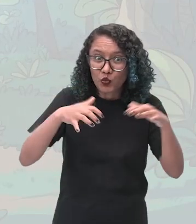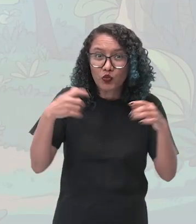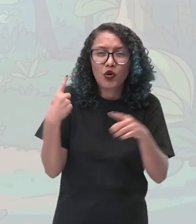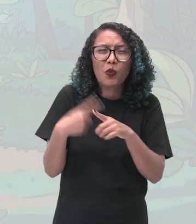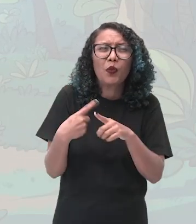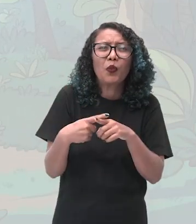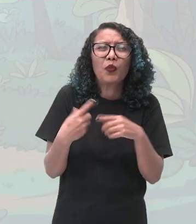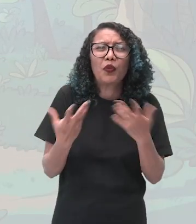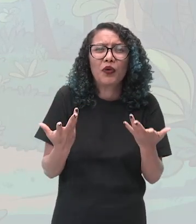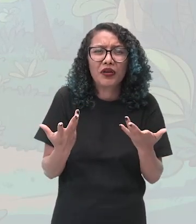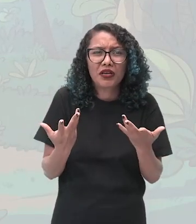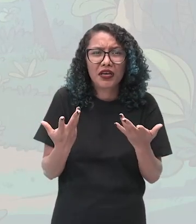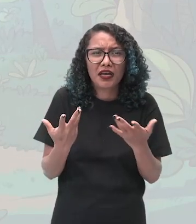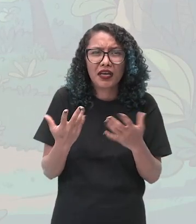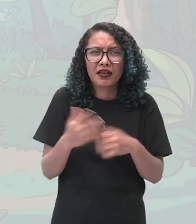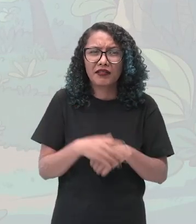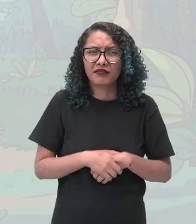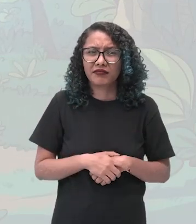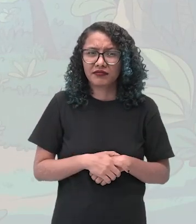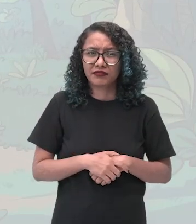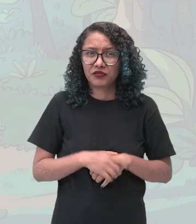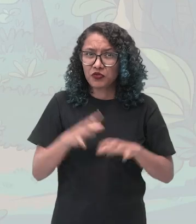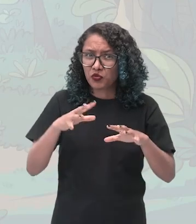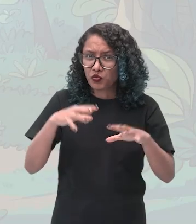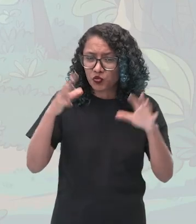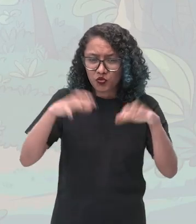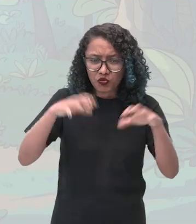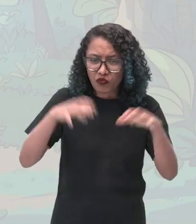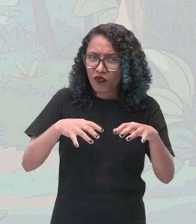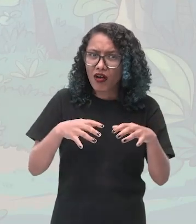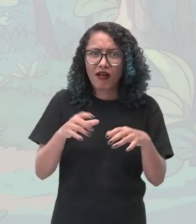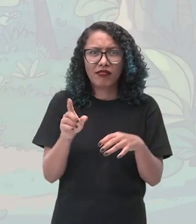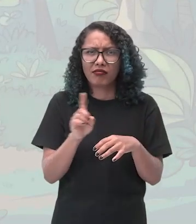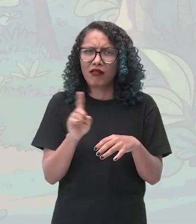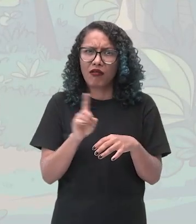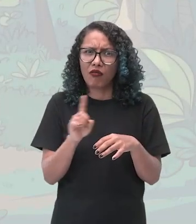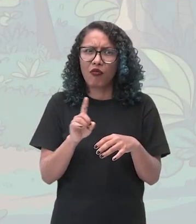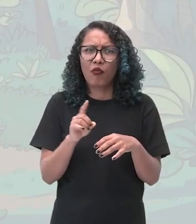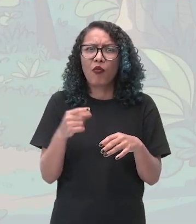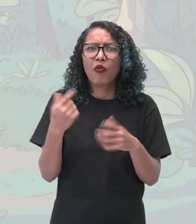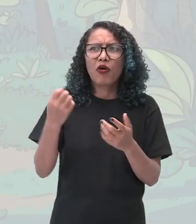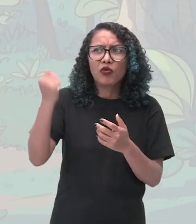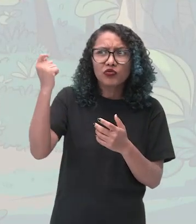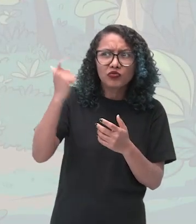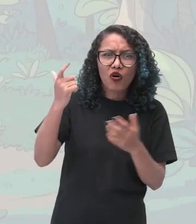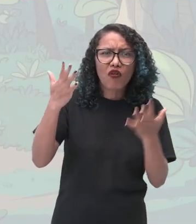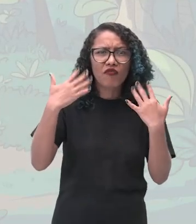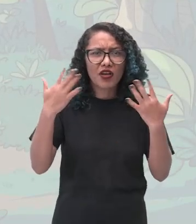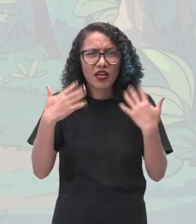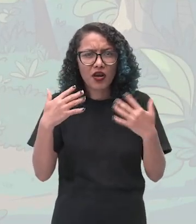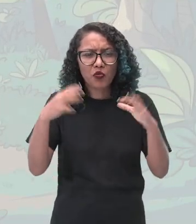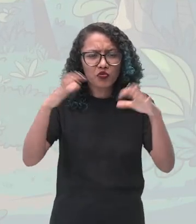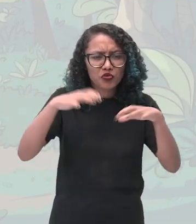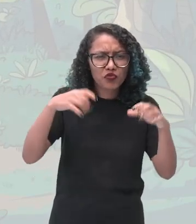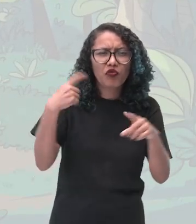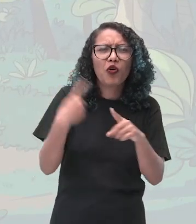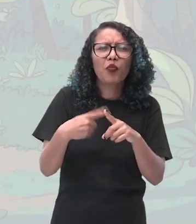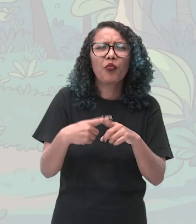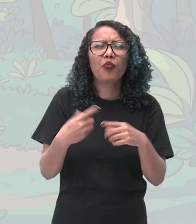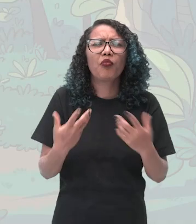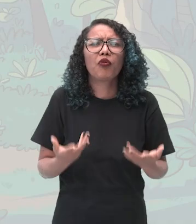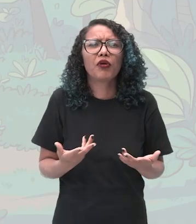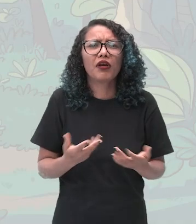começou a chover? Não era para estar chovendo. Nós estamos, gente, no verão. Por que está chovendo? Justamente por causa